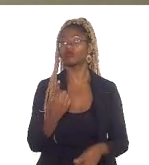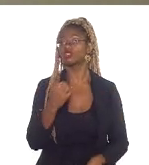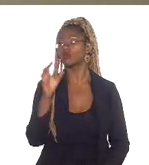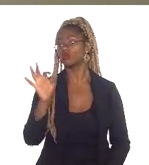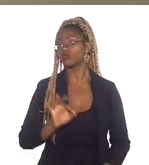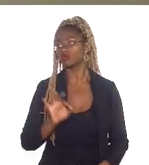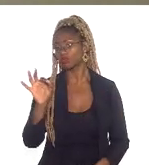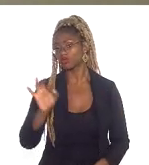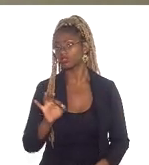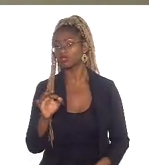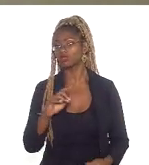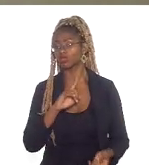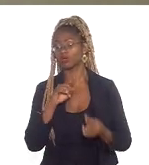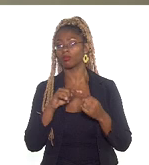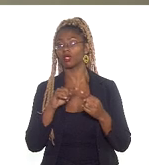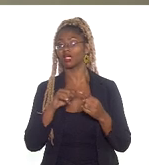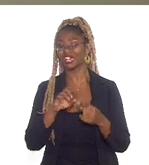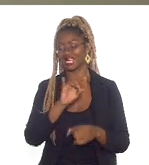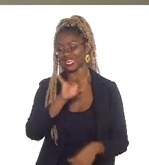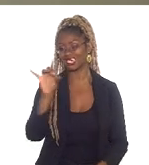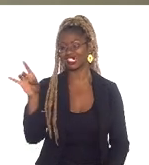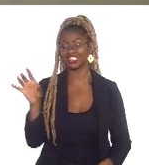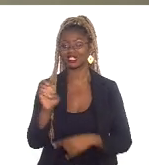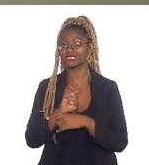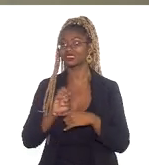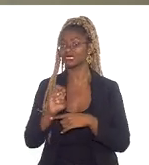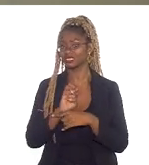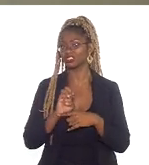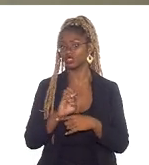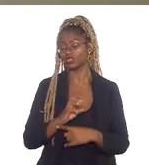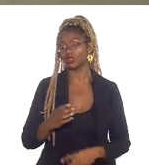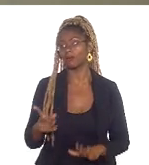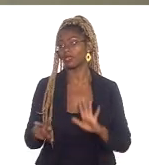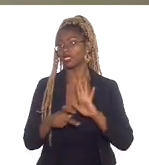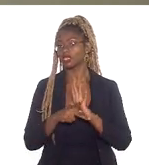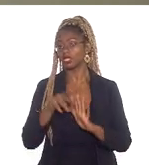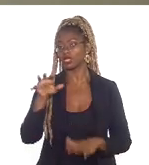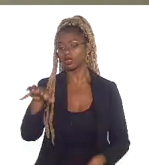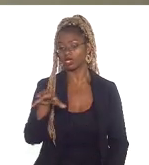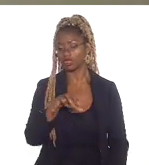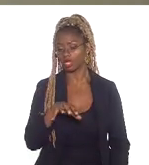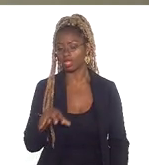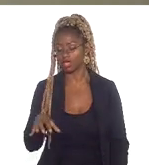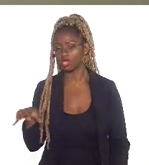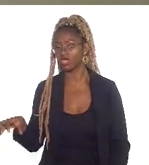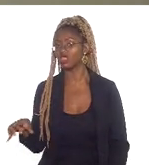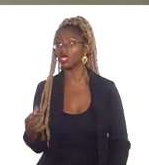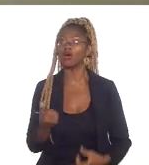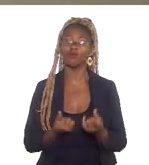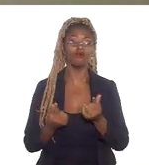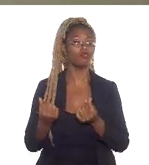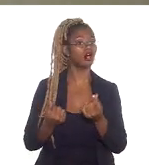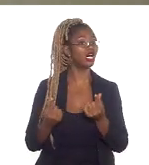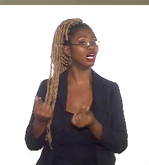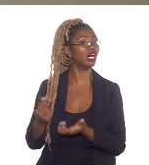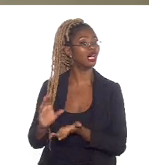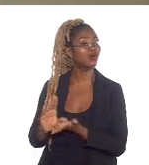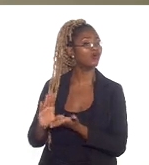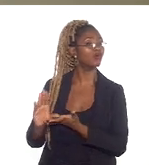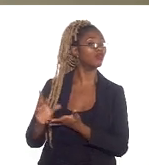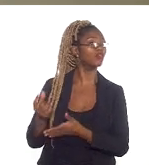fosse proporcional à unidade federativa onde está o campo, os valores que nós teríamos de investimento aqui